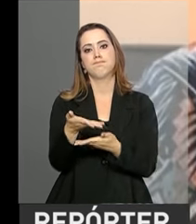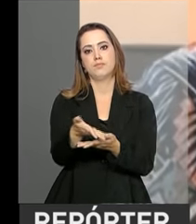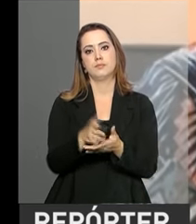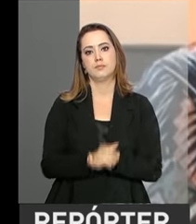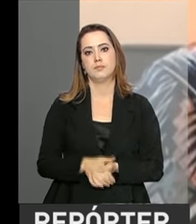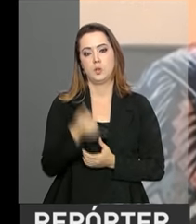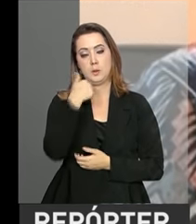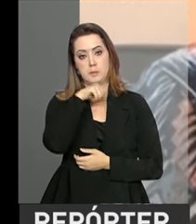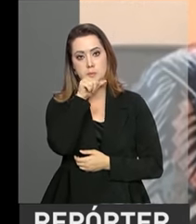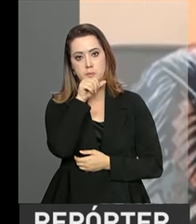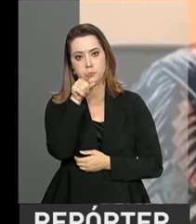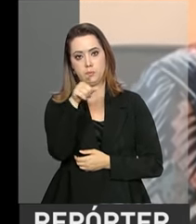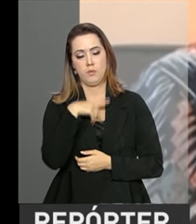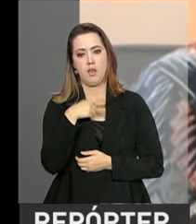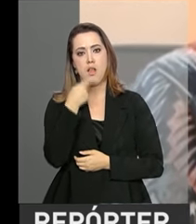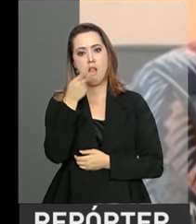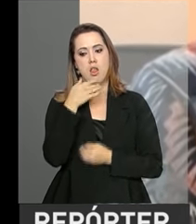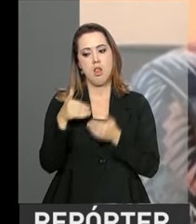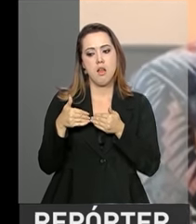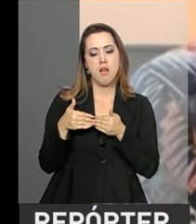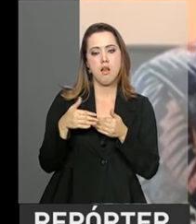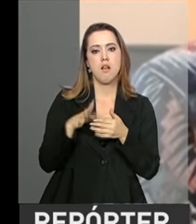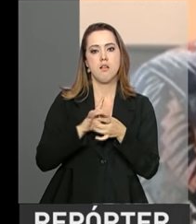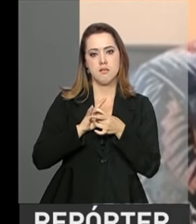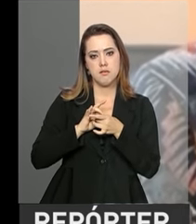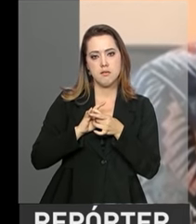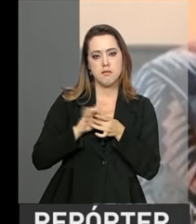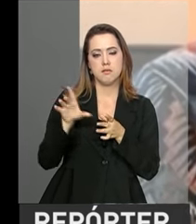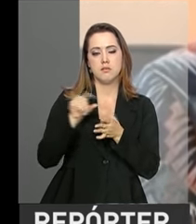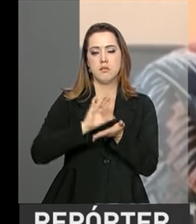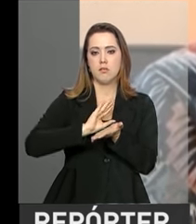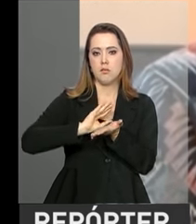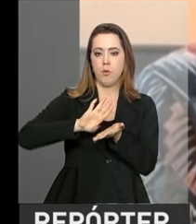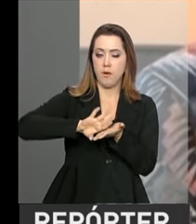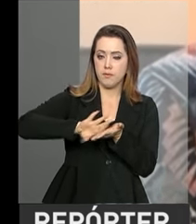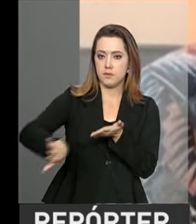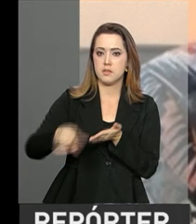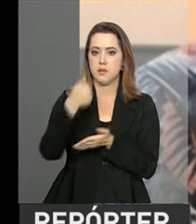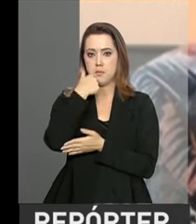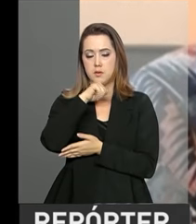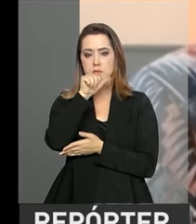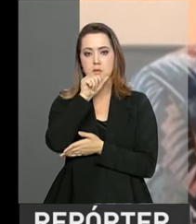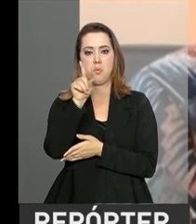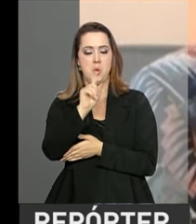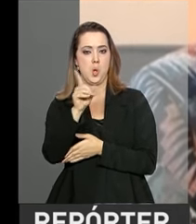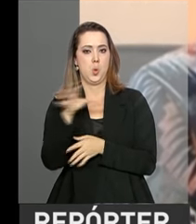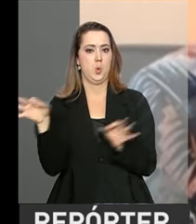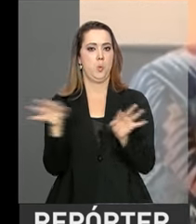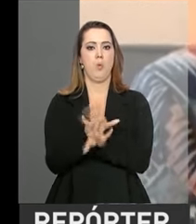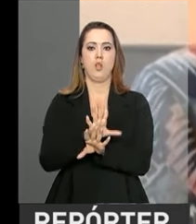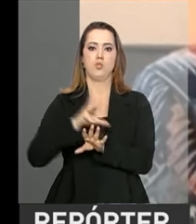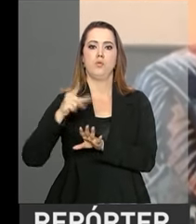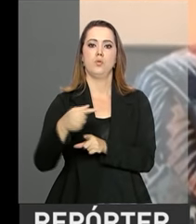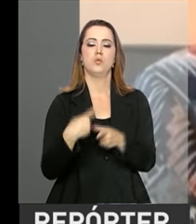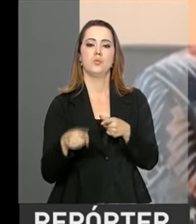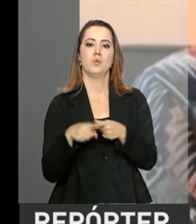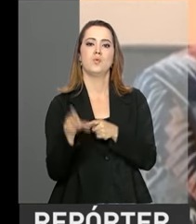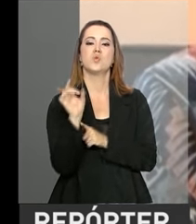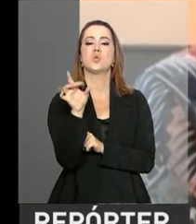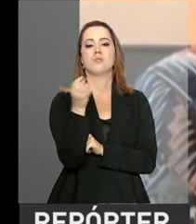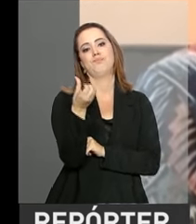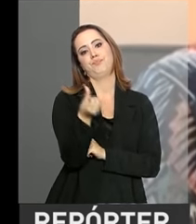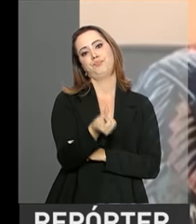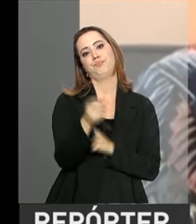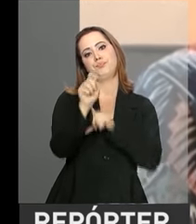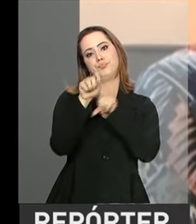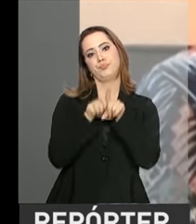Eu acredito que a licença maternidade vem para ajudar essa questão, mas ela não é uma solução, porque só são 6 meses,